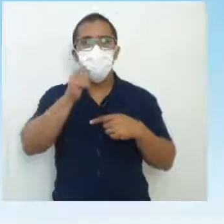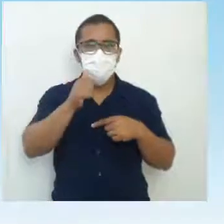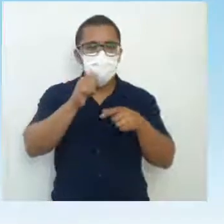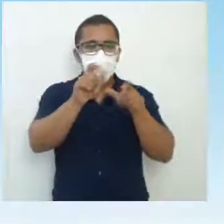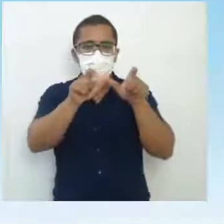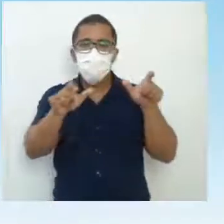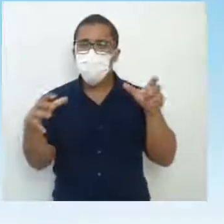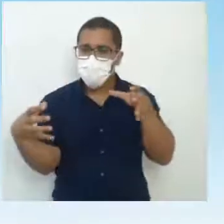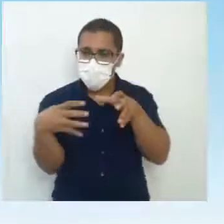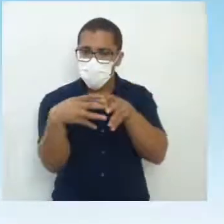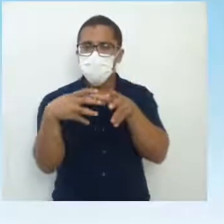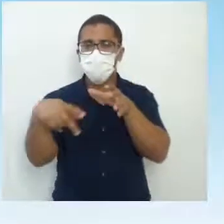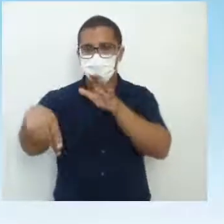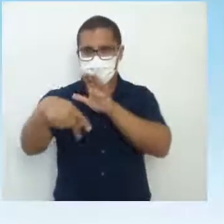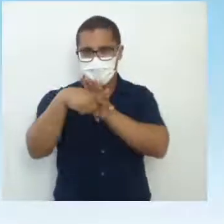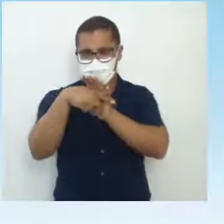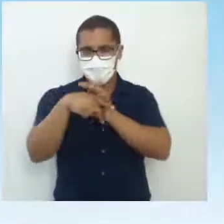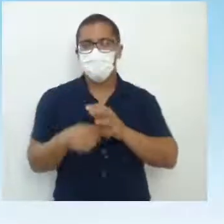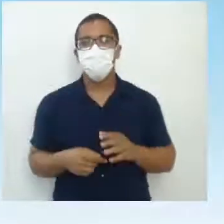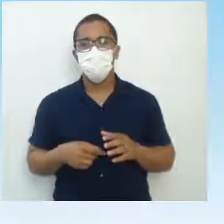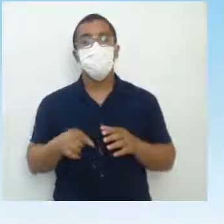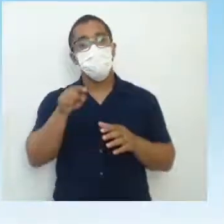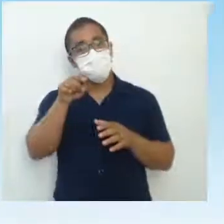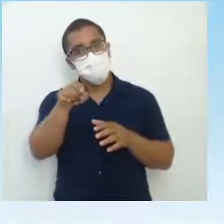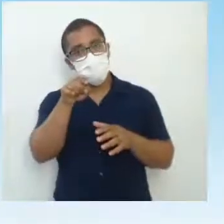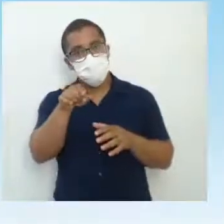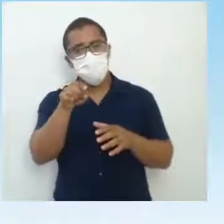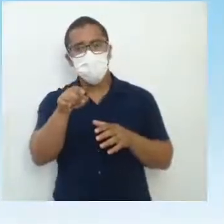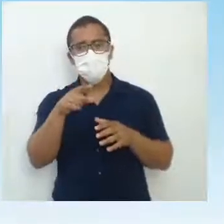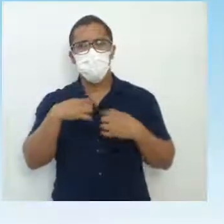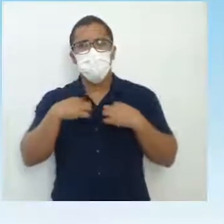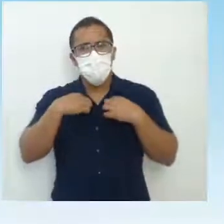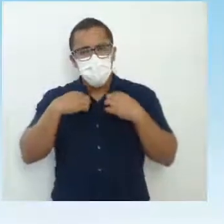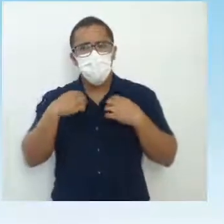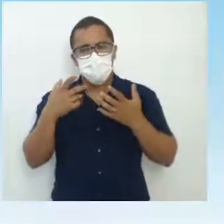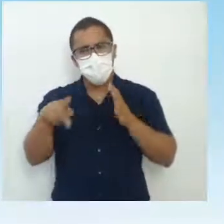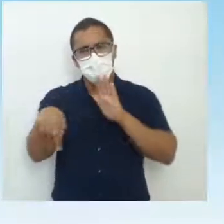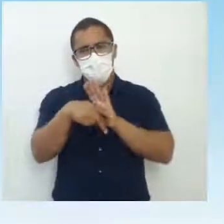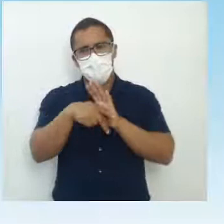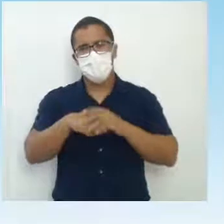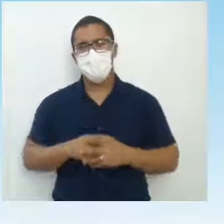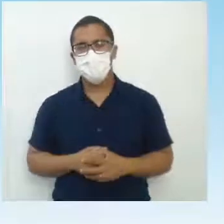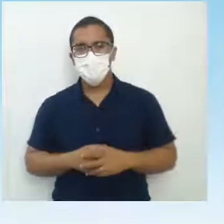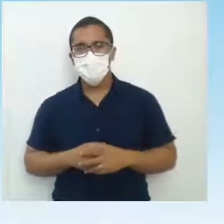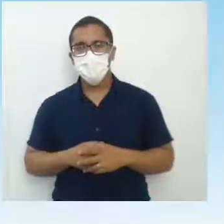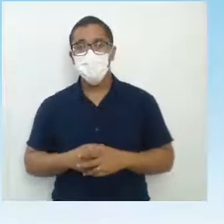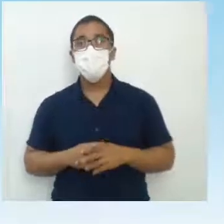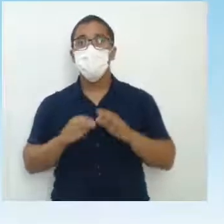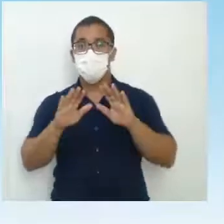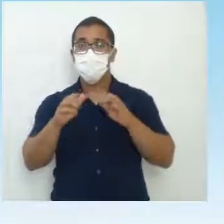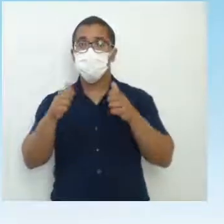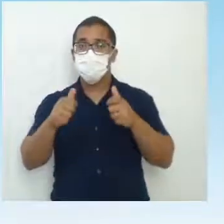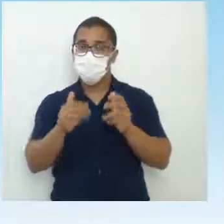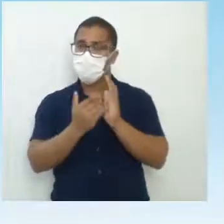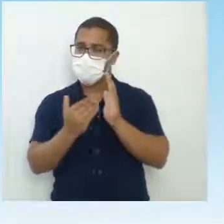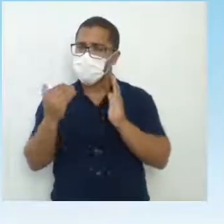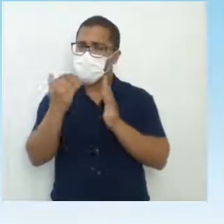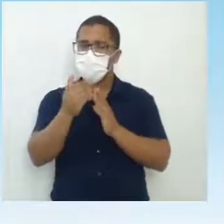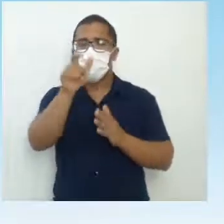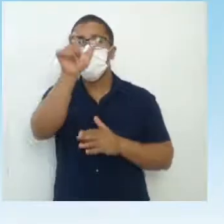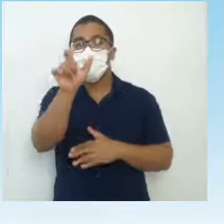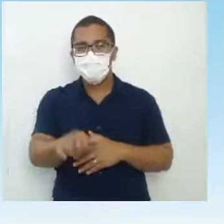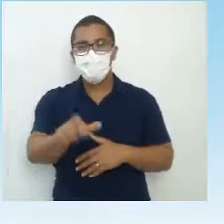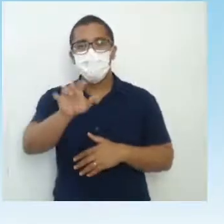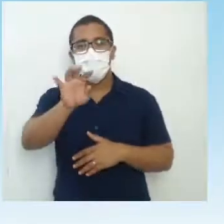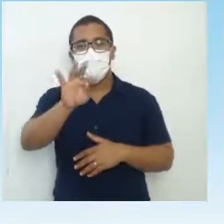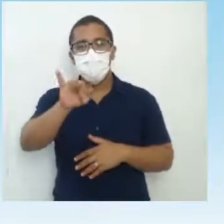do Vale do Amanhecer com a sua indumentária. E vamos caminhando um pouco mais sobre tia Neiva, no